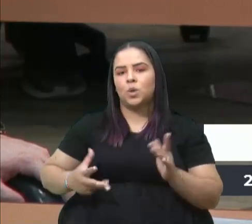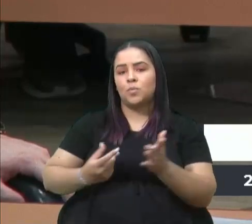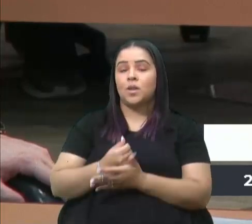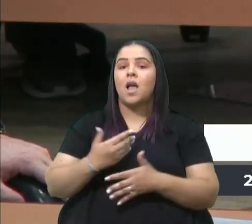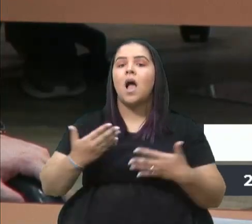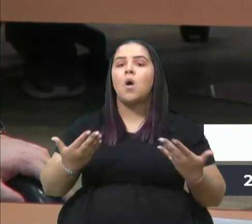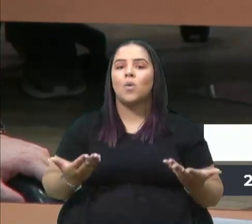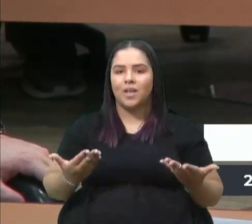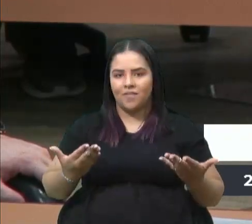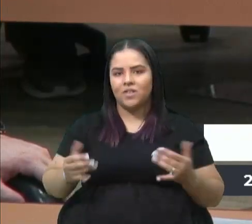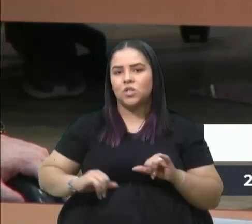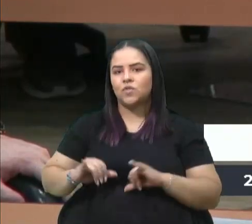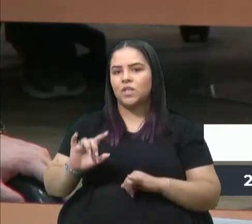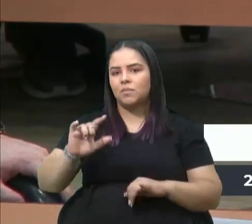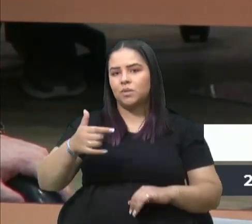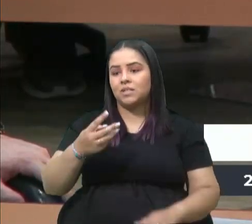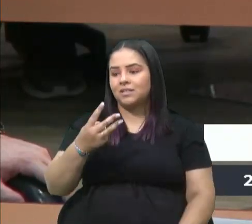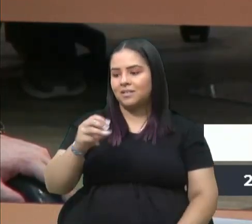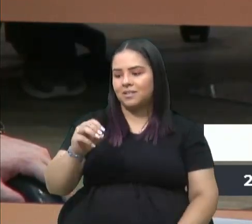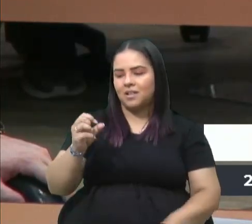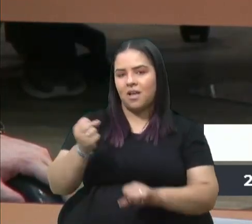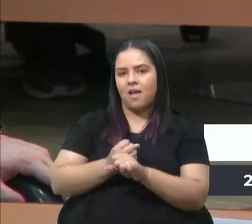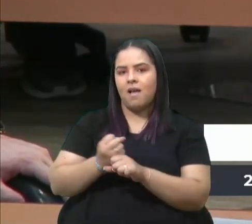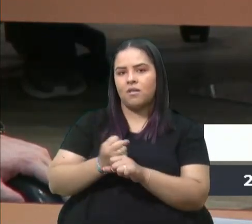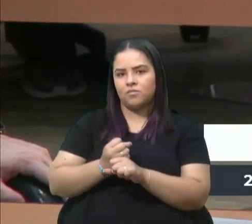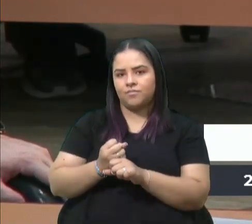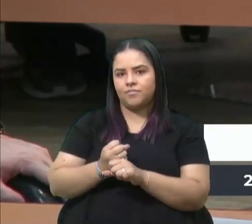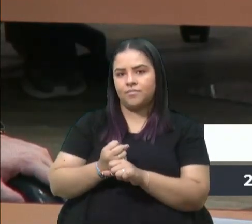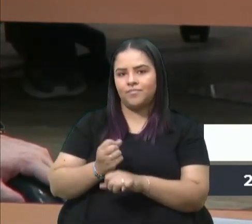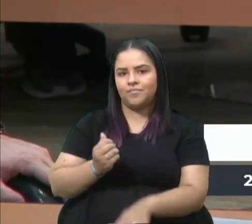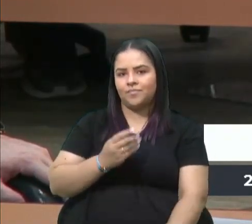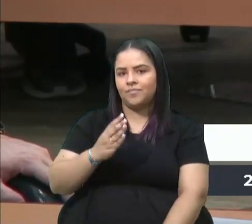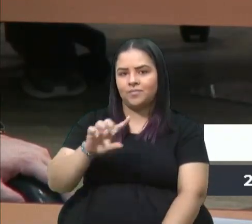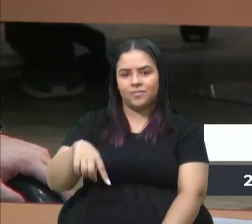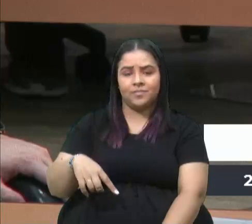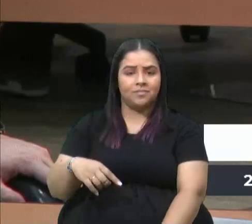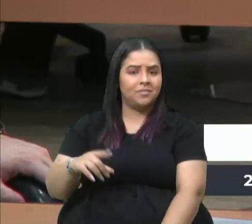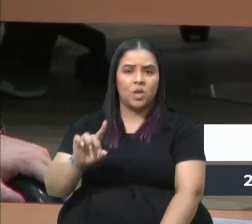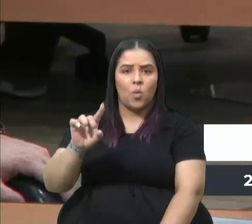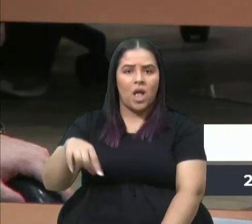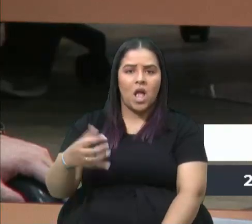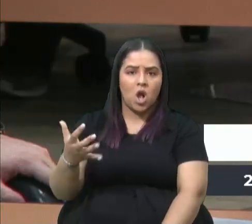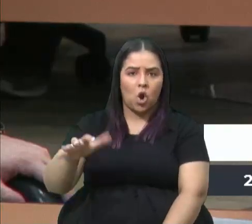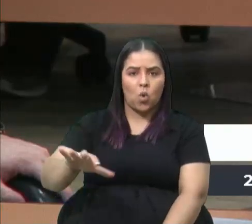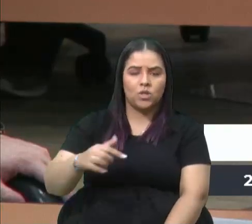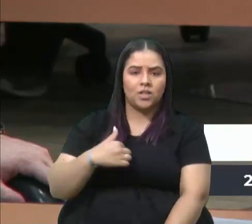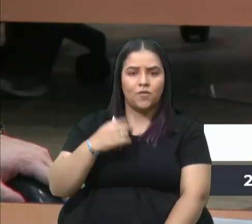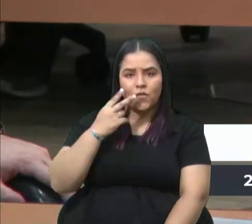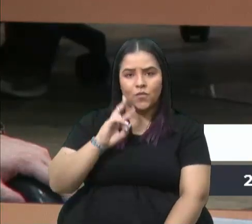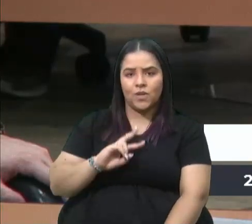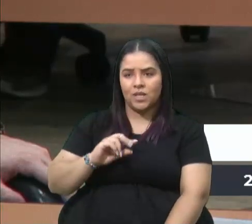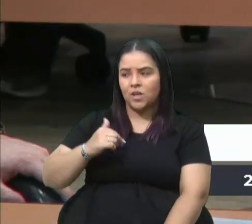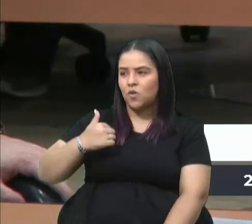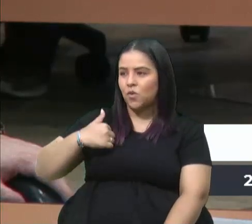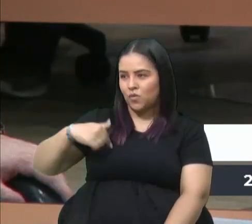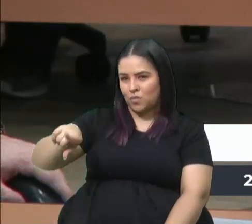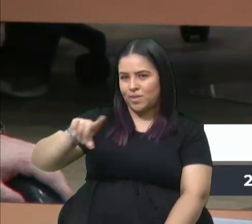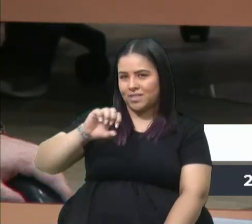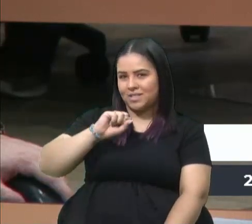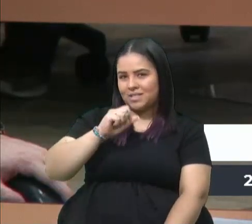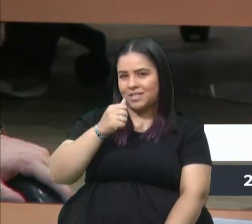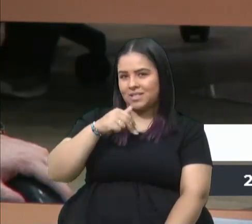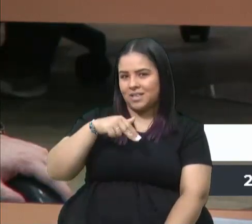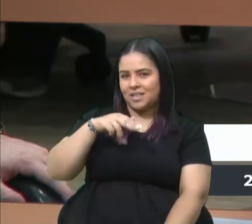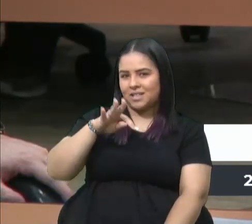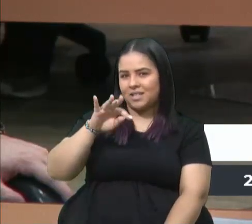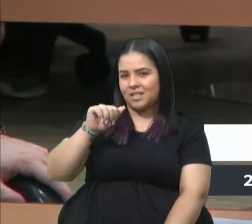a conta. 30 anos, gente. O valor do pedágio, ninguém é contra. Eu vejo quando eu vou para Santa Cruz,